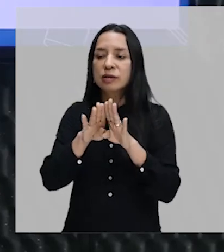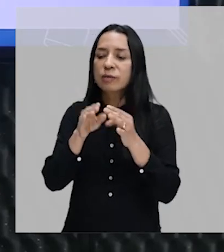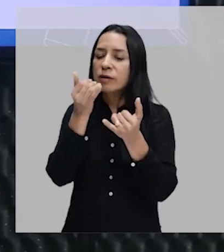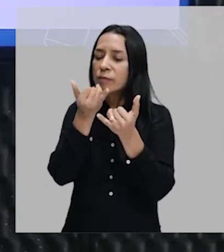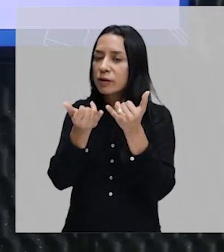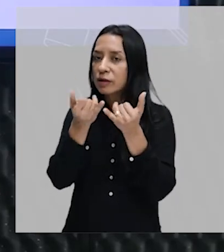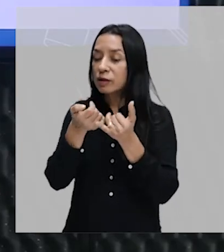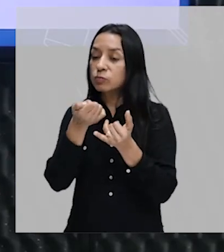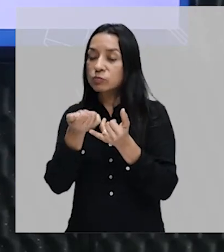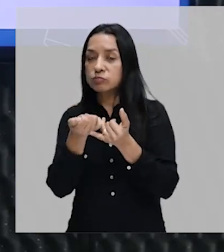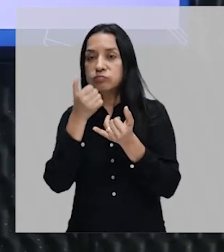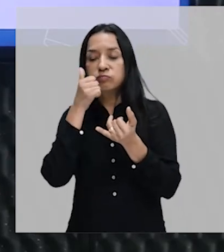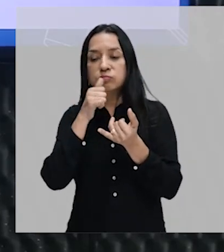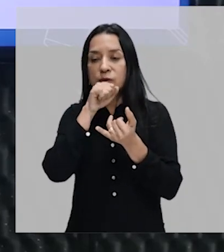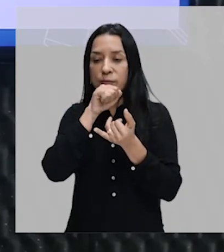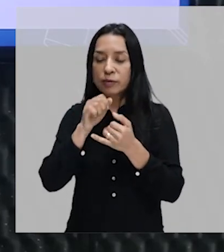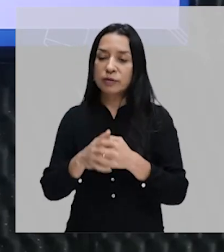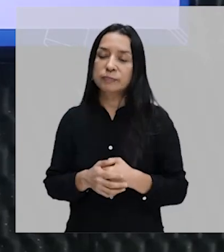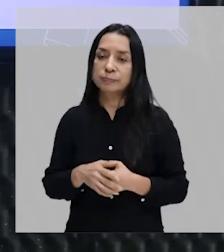mãe, tá?